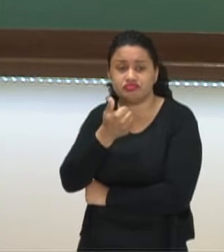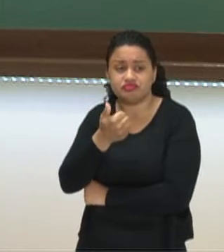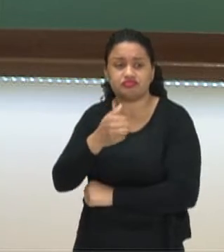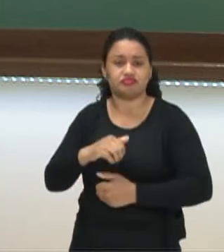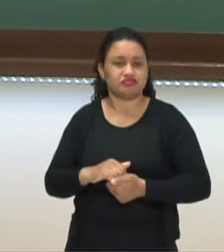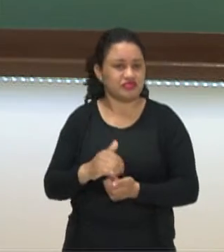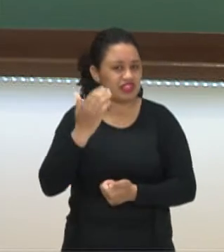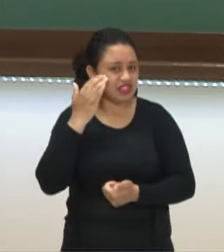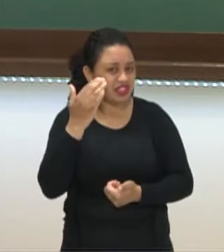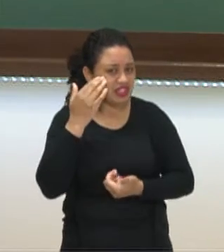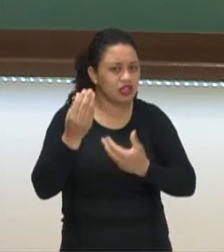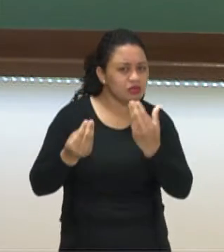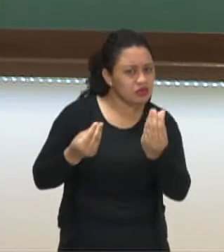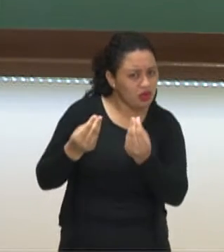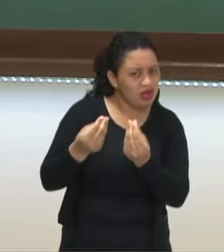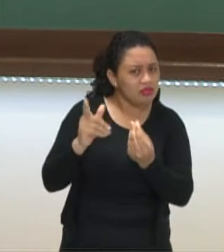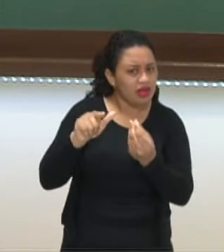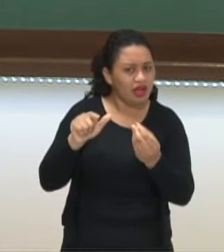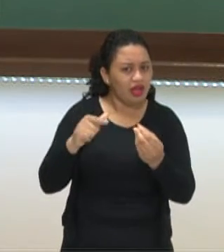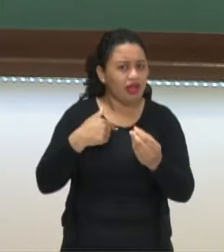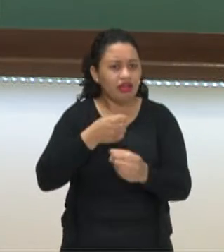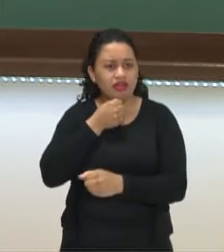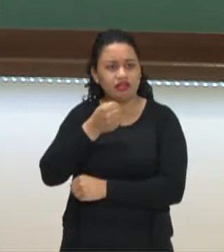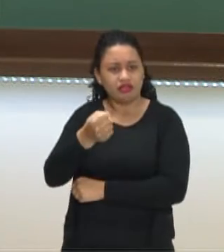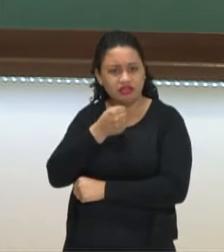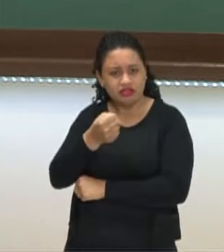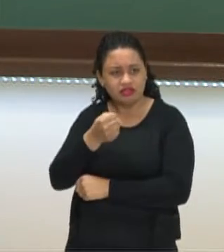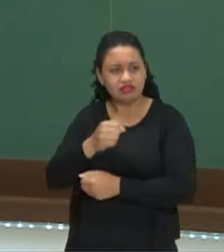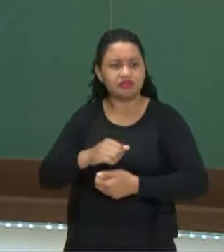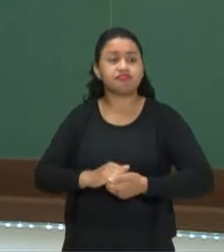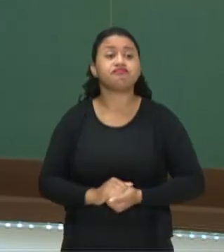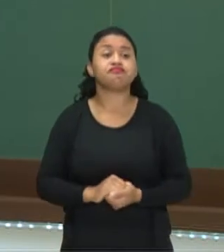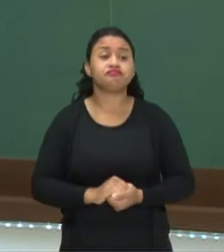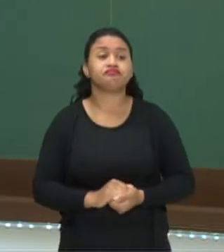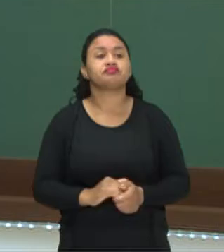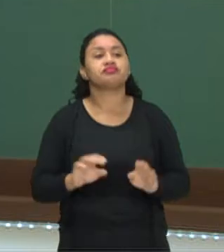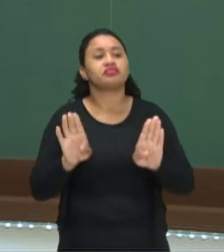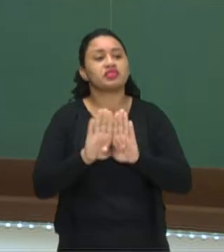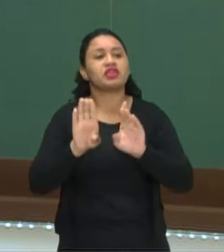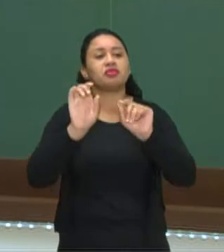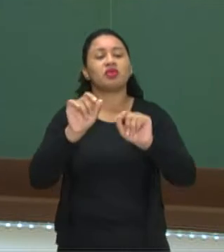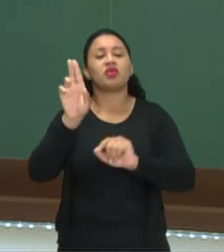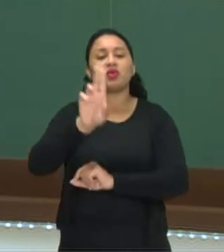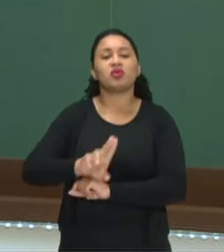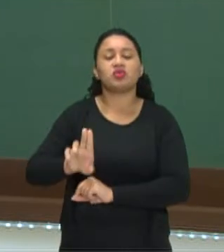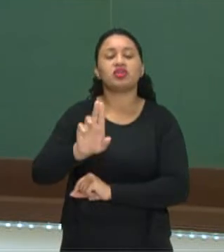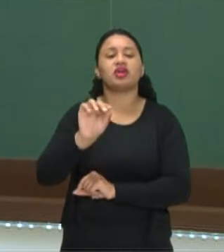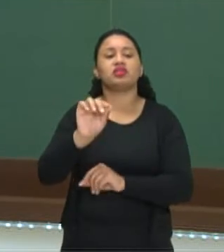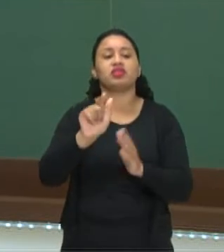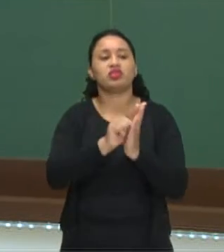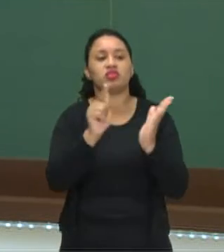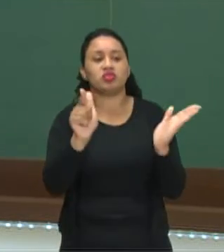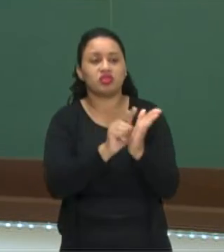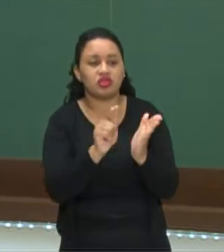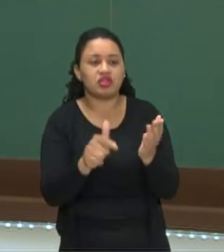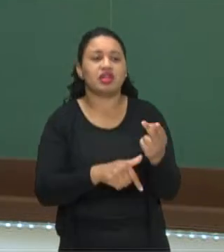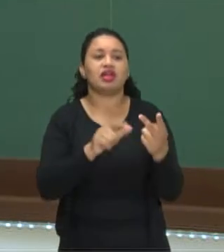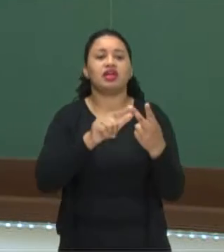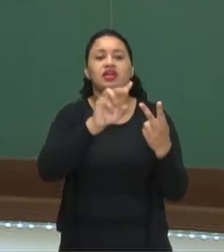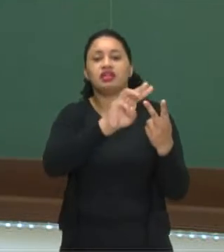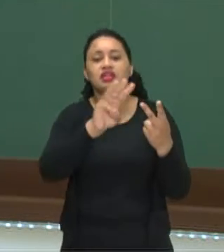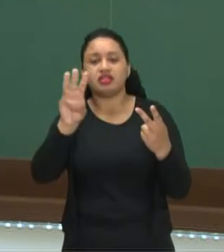Já entendemos então o que é uma entrevista? Elas também são muito utilizadas pelos jornais,